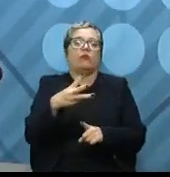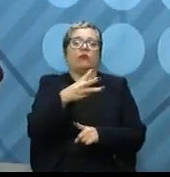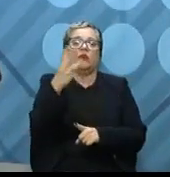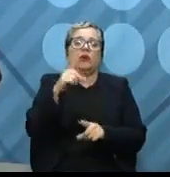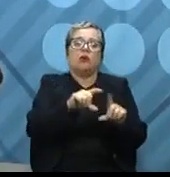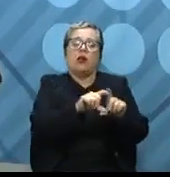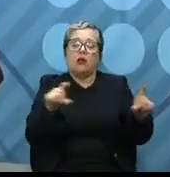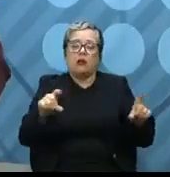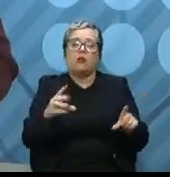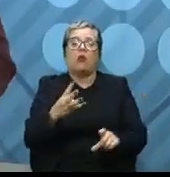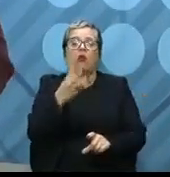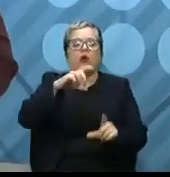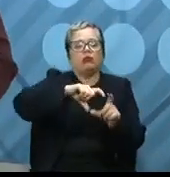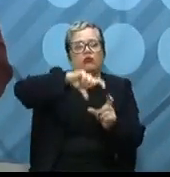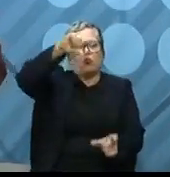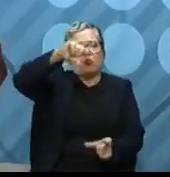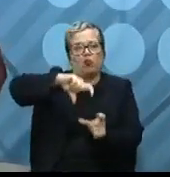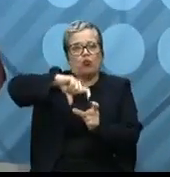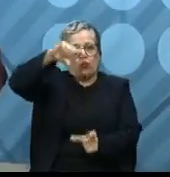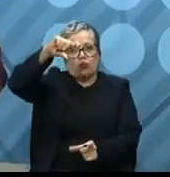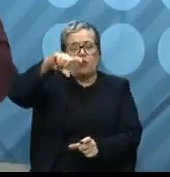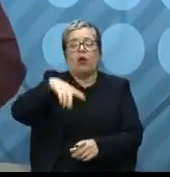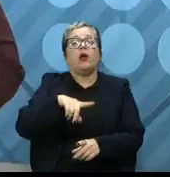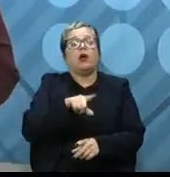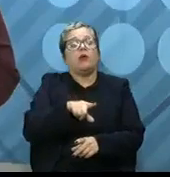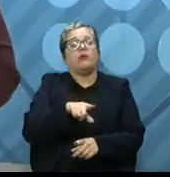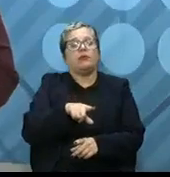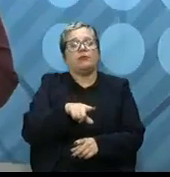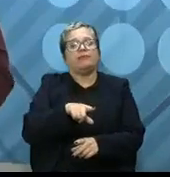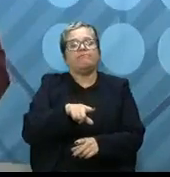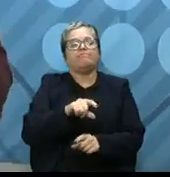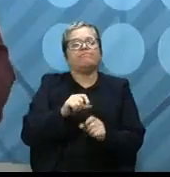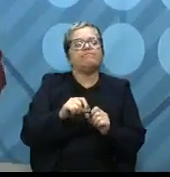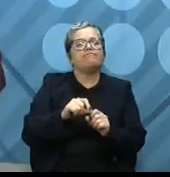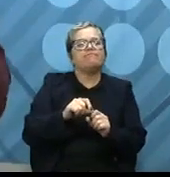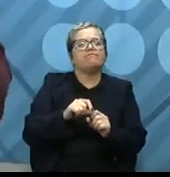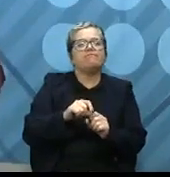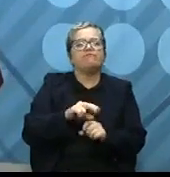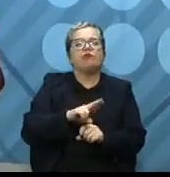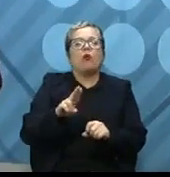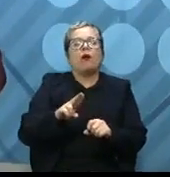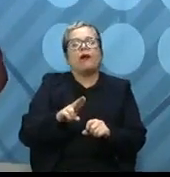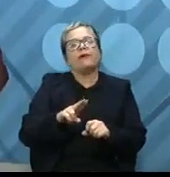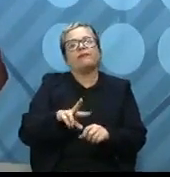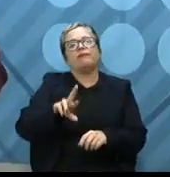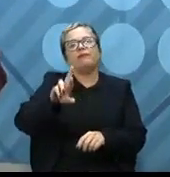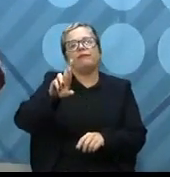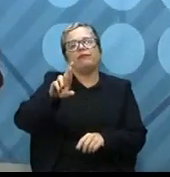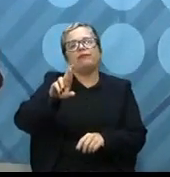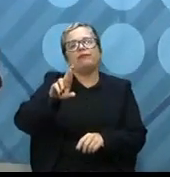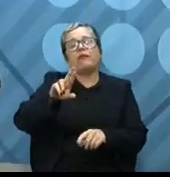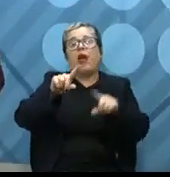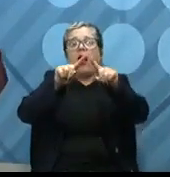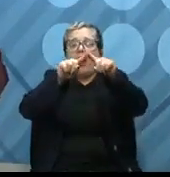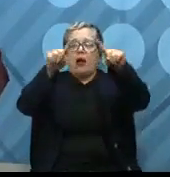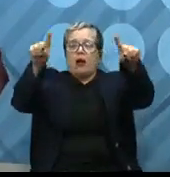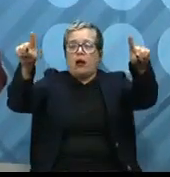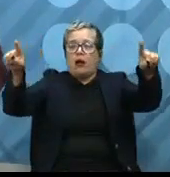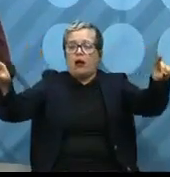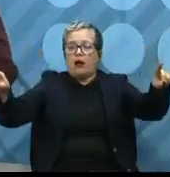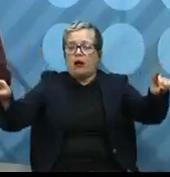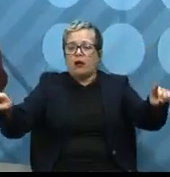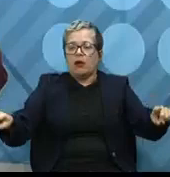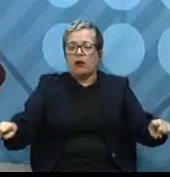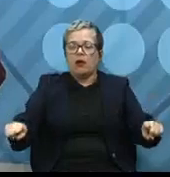linhas por 4 colunas. Nós chamamos esse tipo de matriz retangular, é aquela uma do tipo M